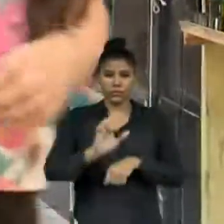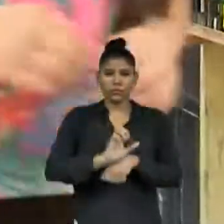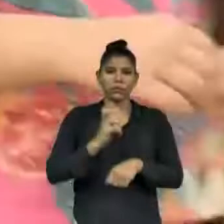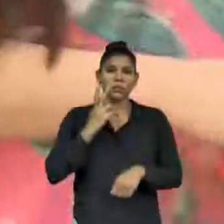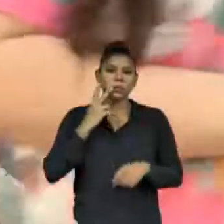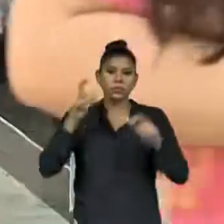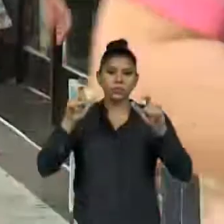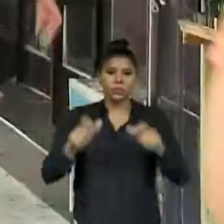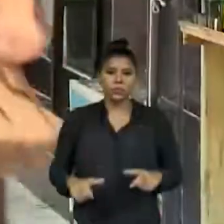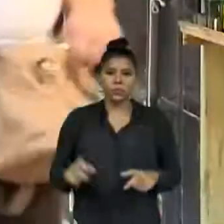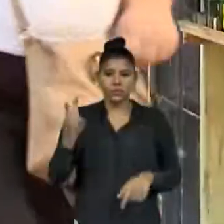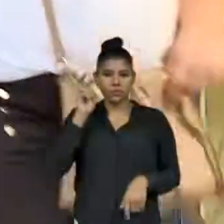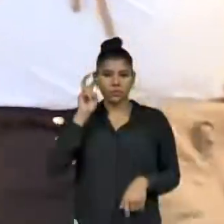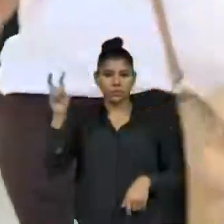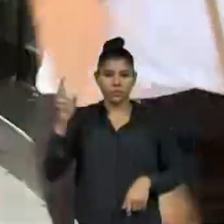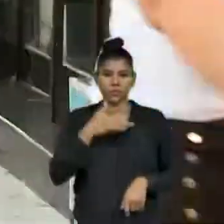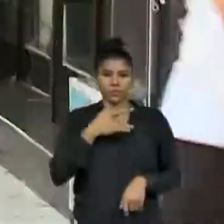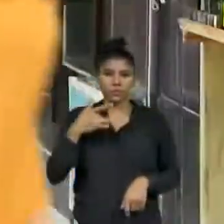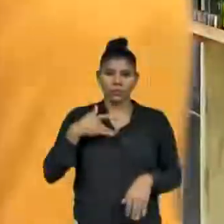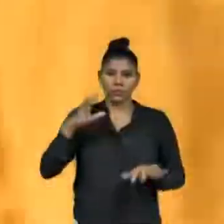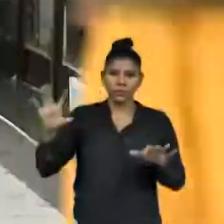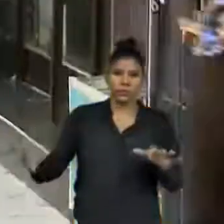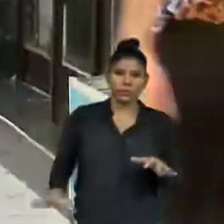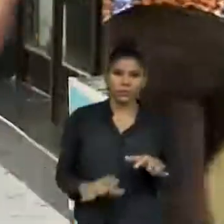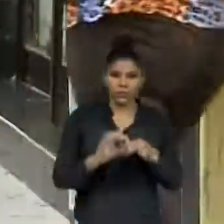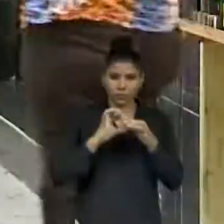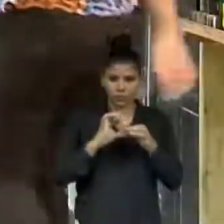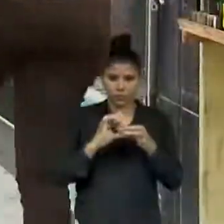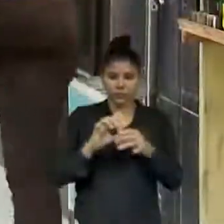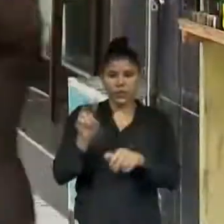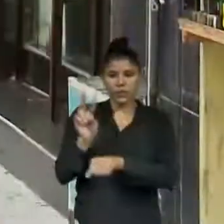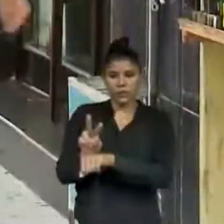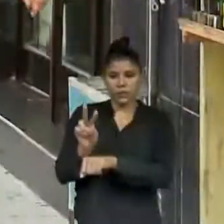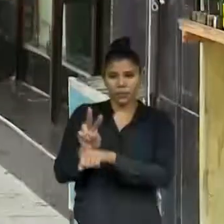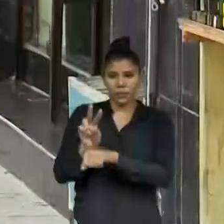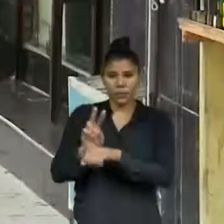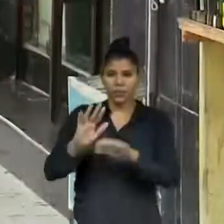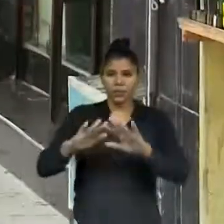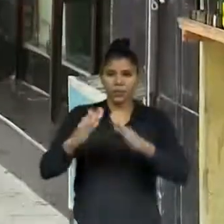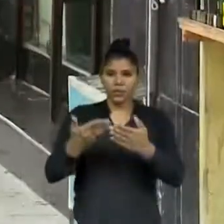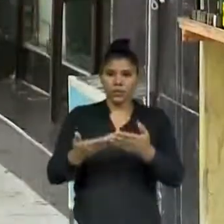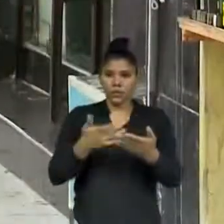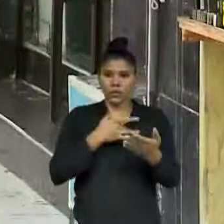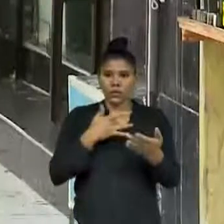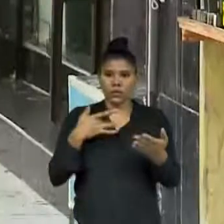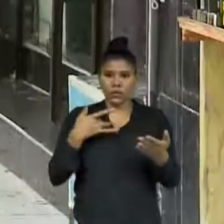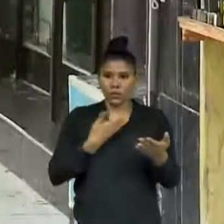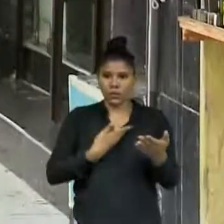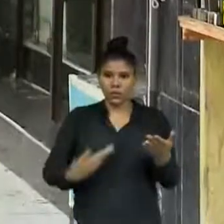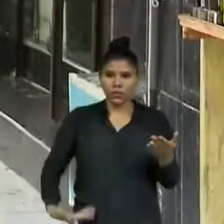Inteligência em Saúde, vinculado à Superintendência da Escola de Saúde Pública, tem realizado, em parceria com a